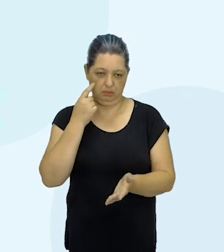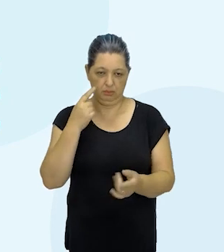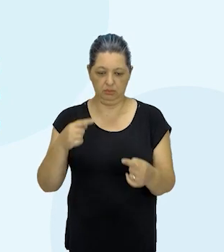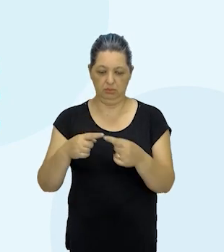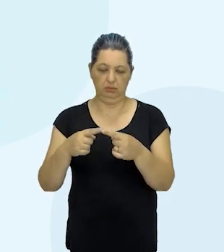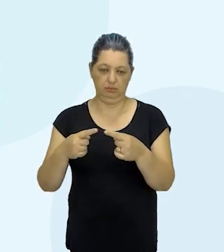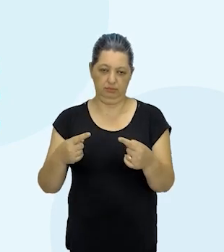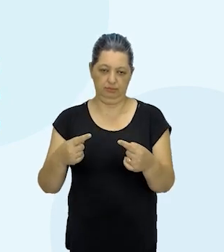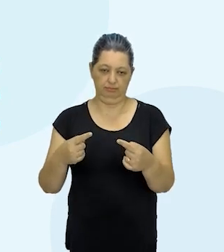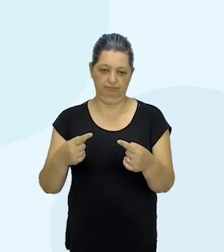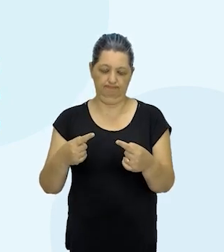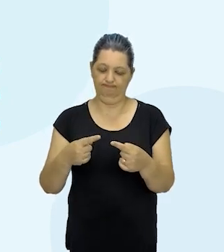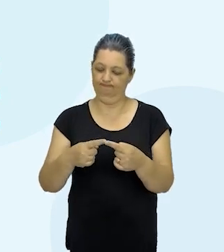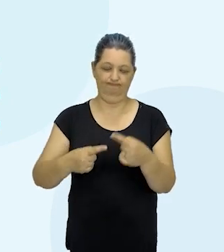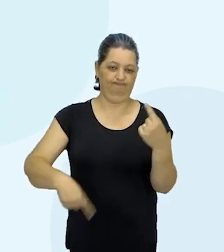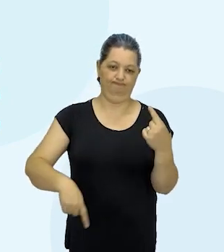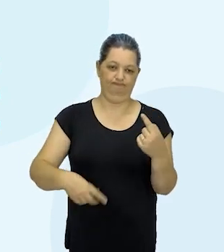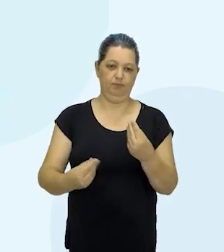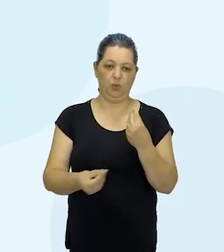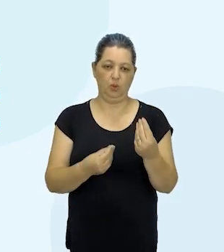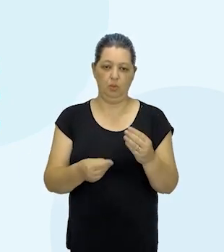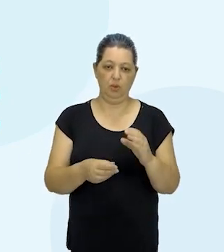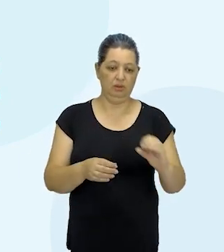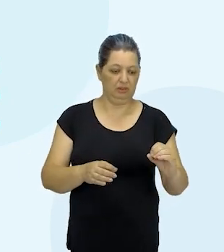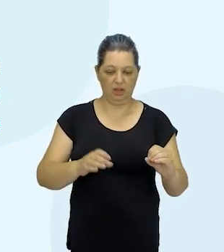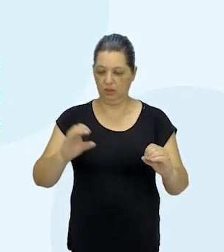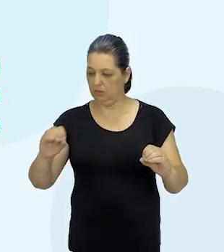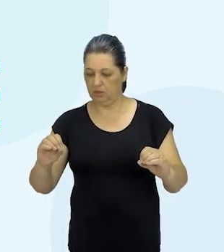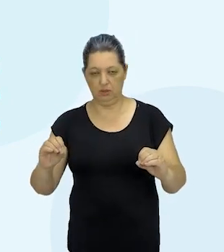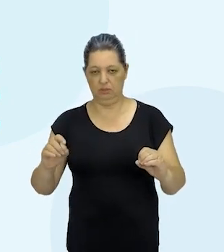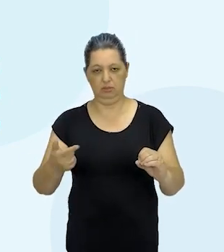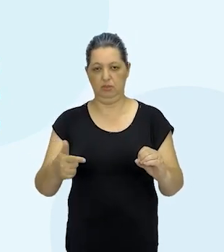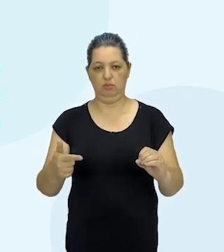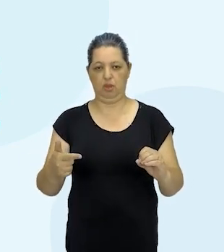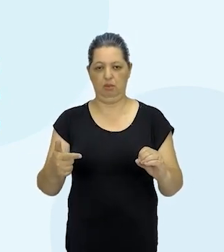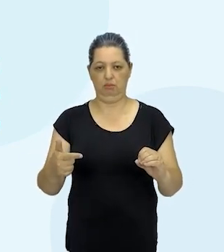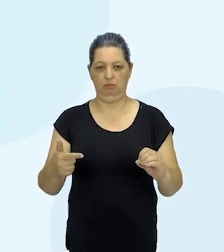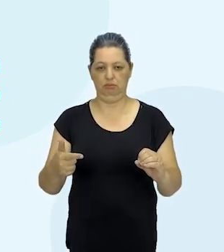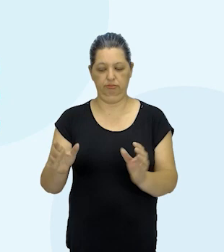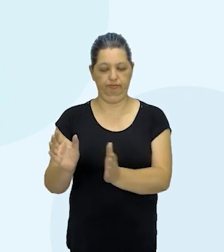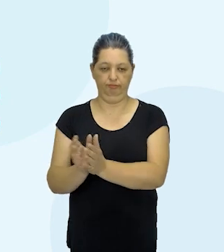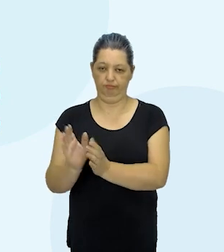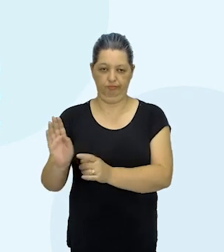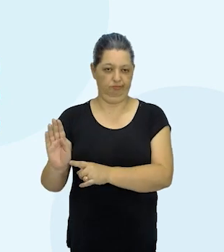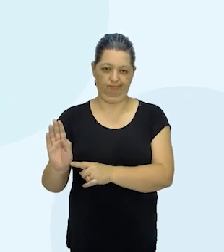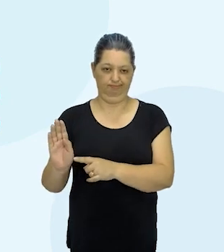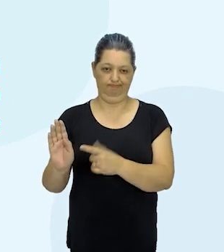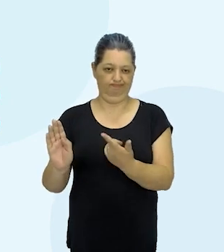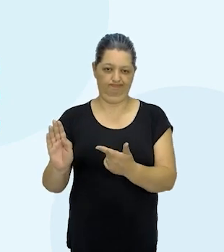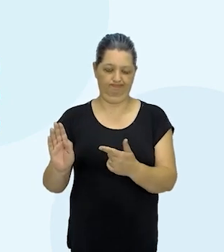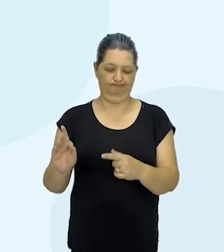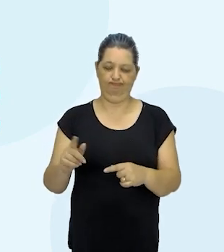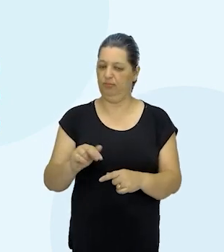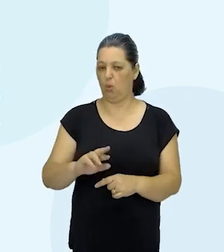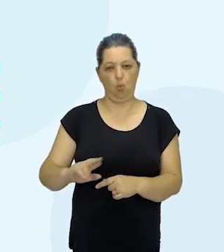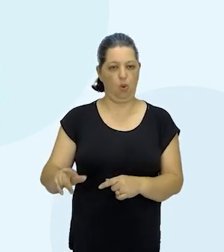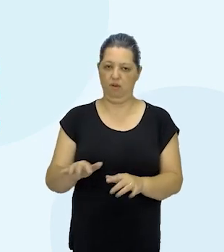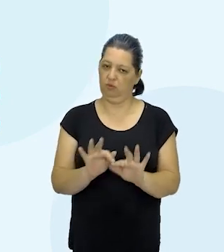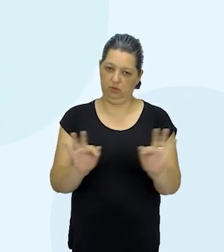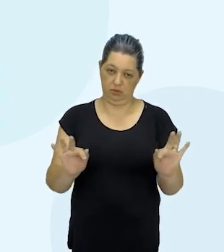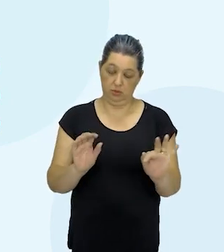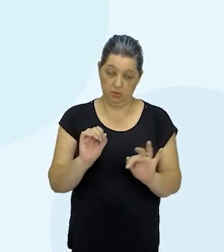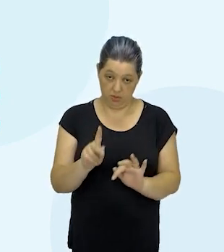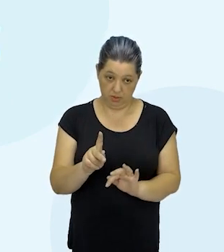ele. Ou seja, a gente não tem como ligar o 0 com 0 porque no conjunto B não tem 0. Então não é função. Tudo bem até